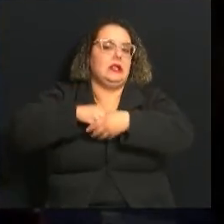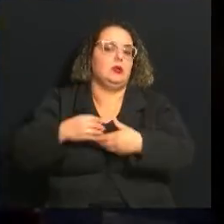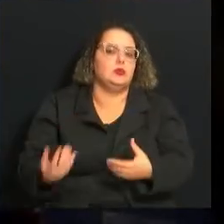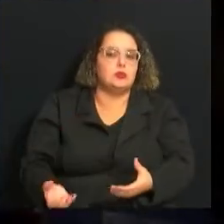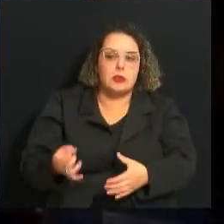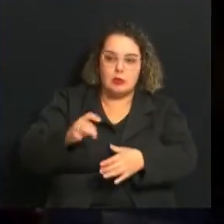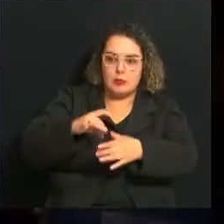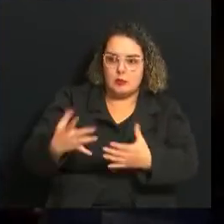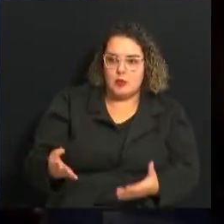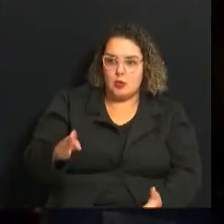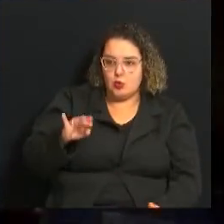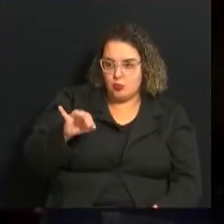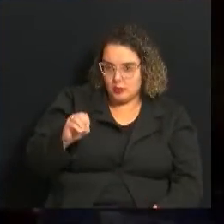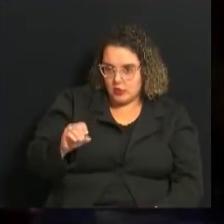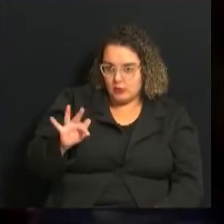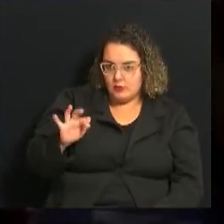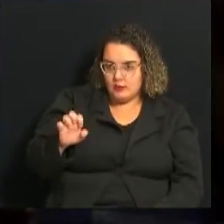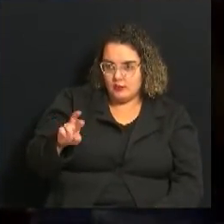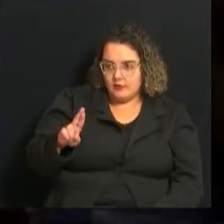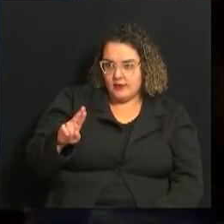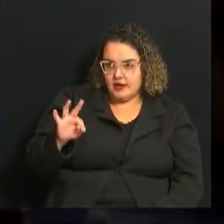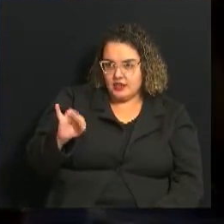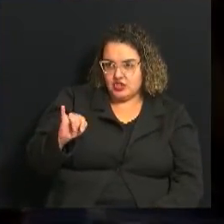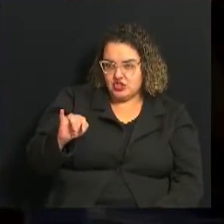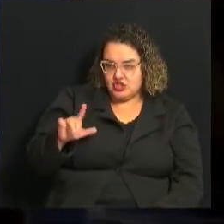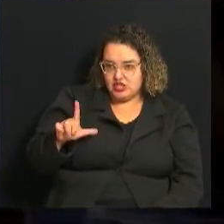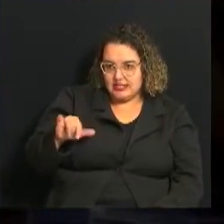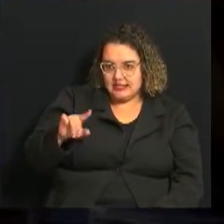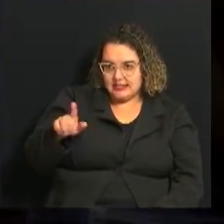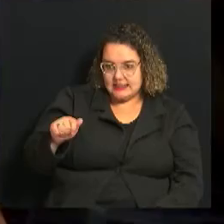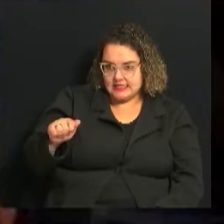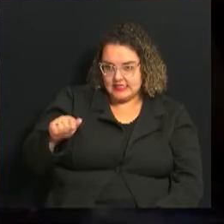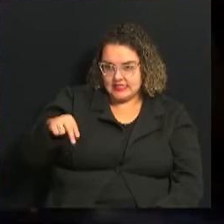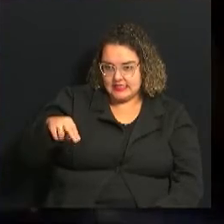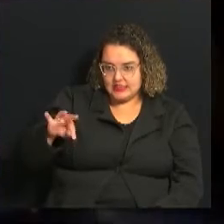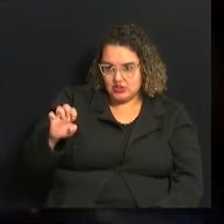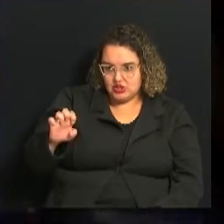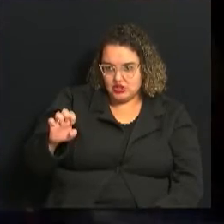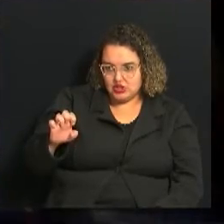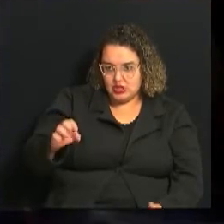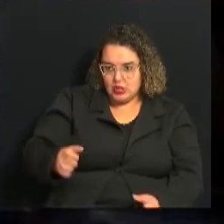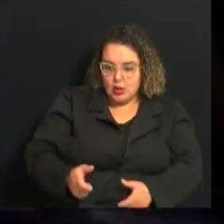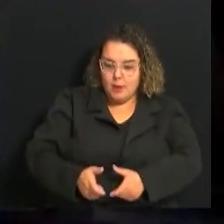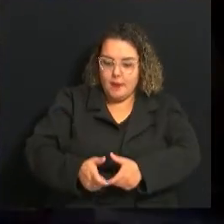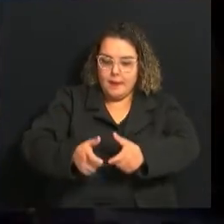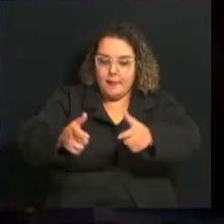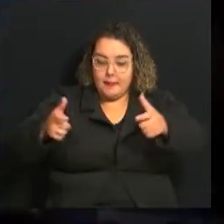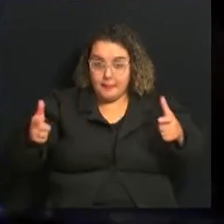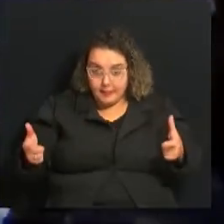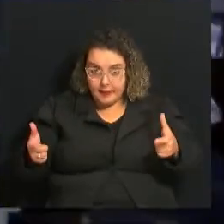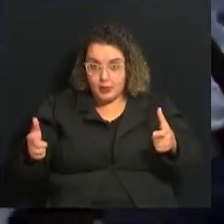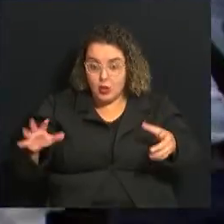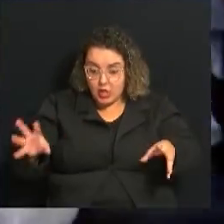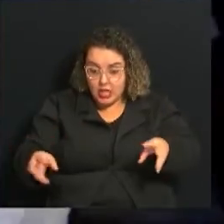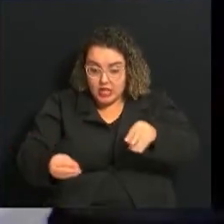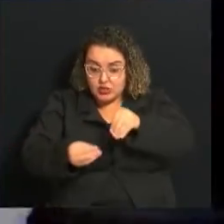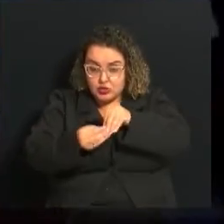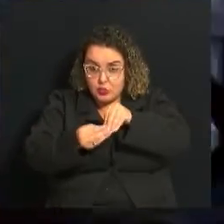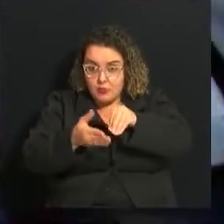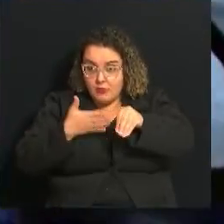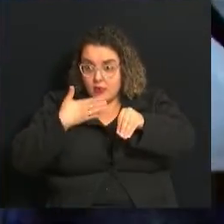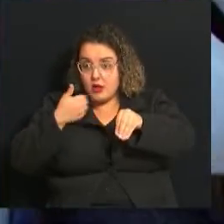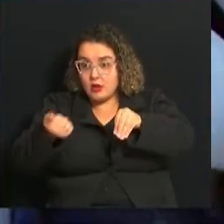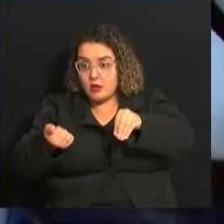exemplo, um biofertilizante como o Vorax, ele aumenta a atividade da enzima nitrato redutase. Em resumo, melhora a assimilação